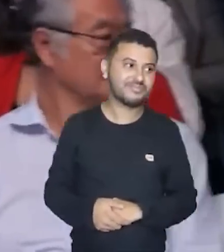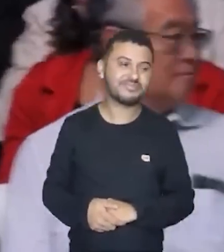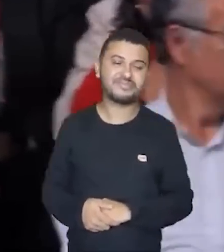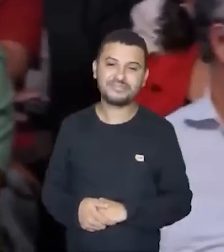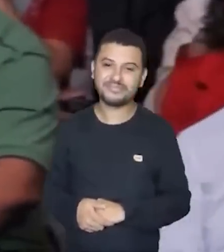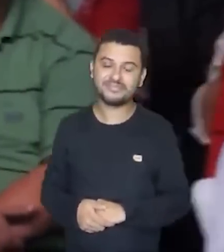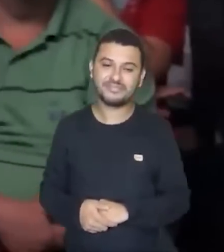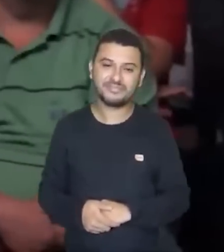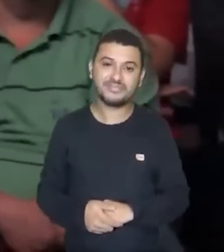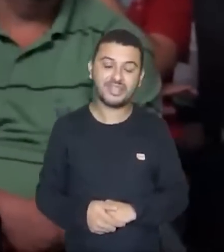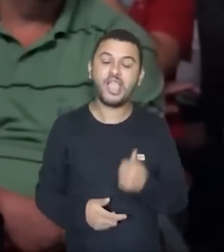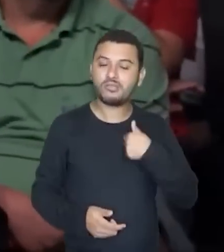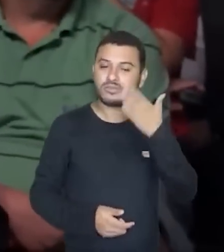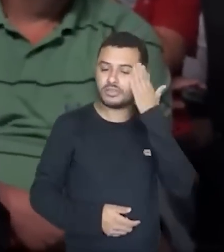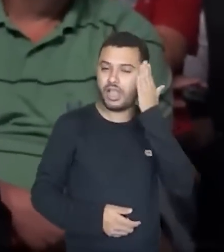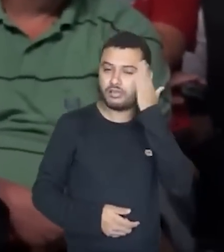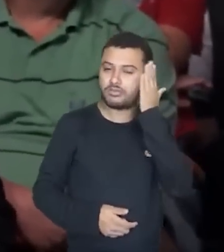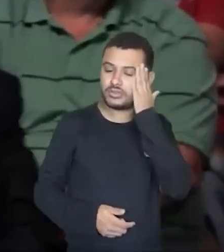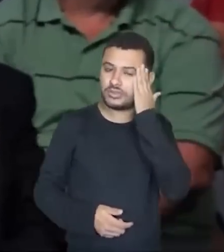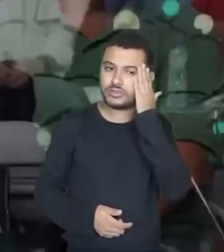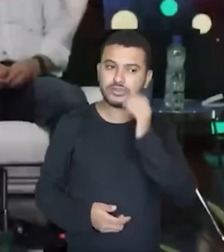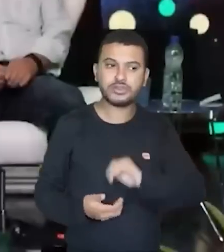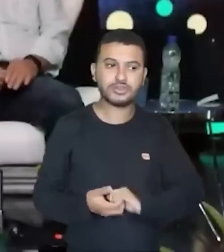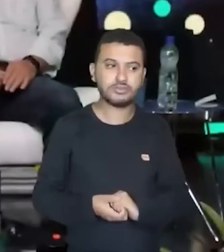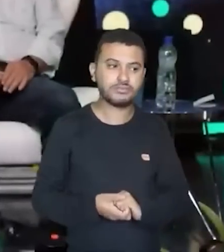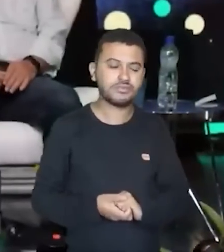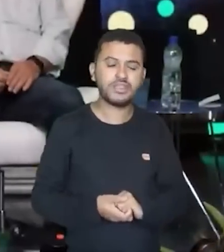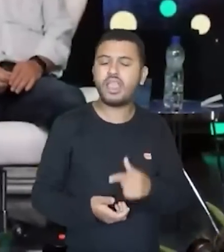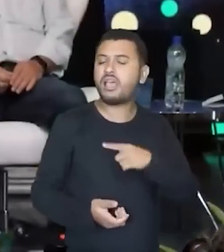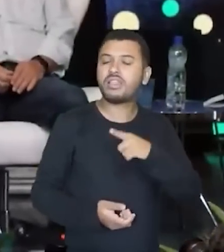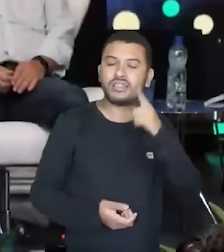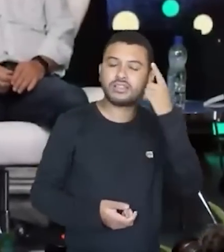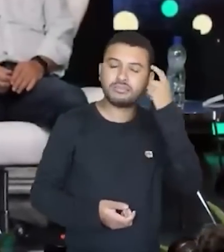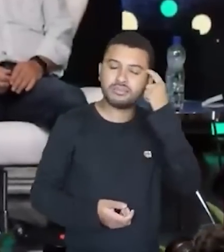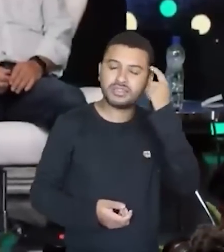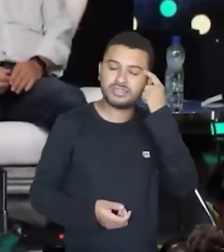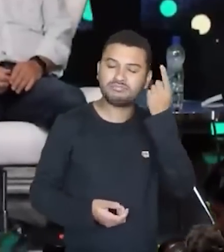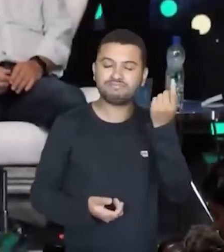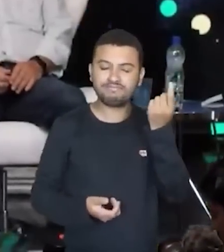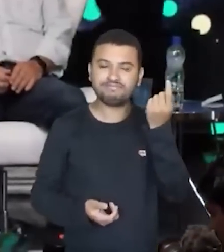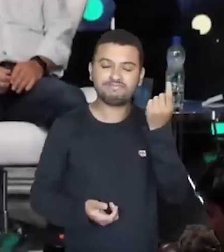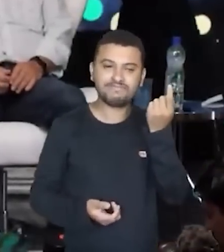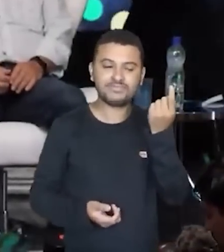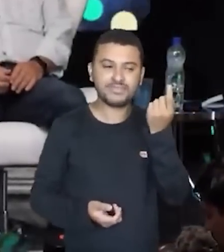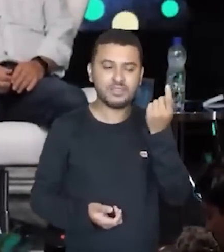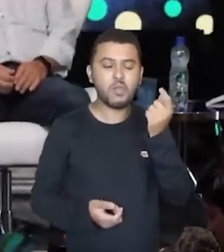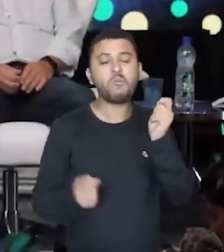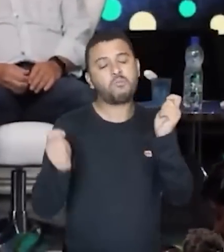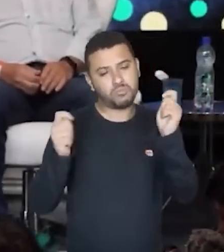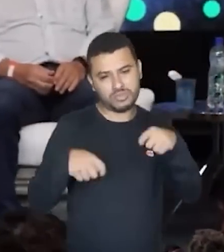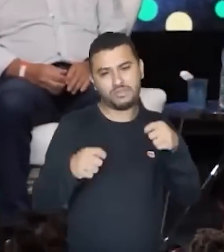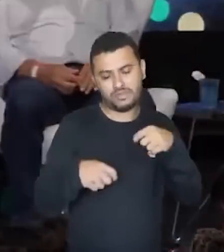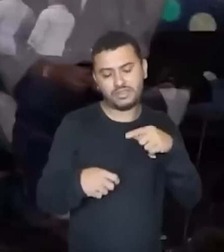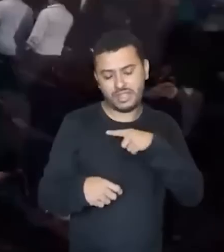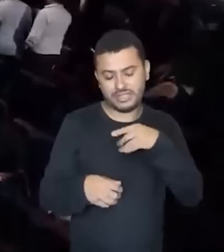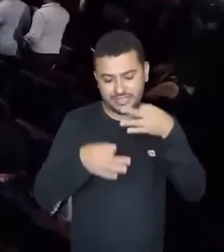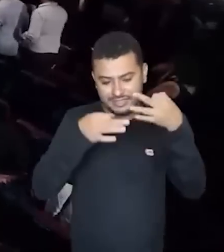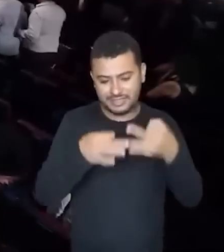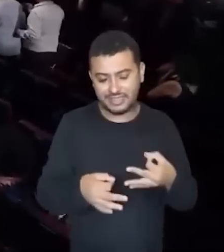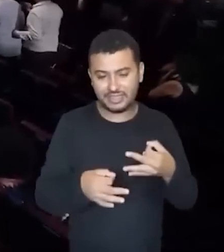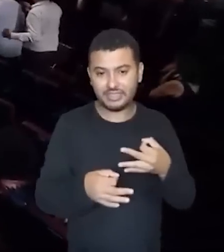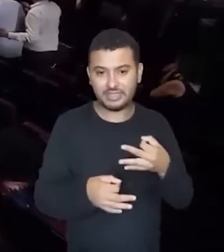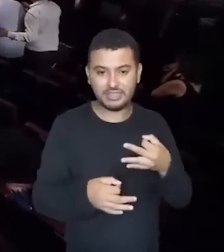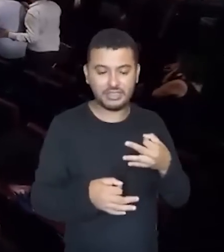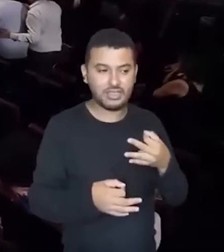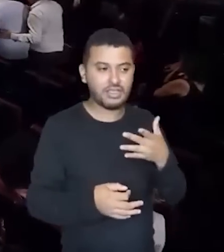eu sei, eu tenho no sangue, pode ter certeza que eu tenho em cada